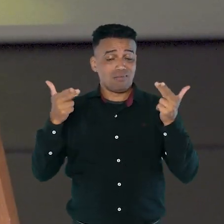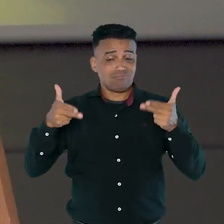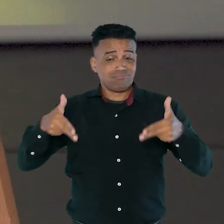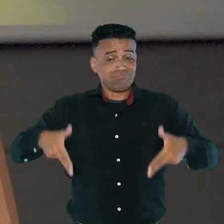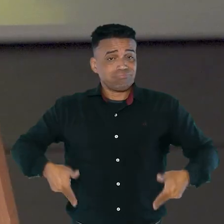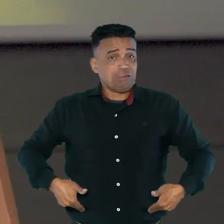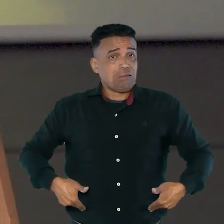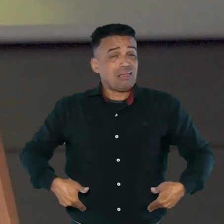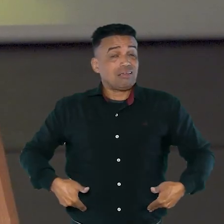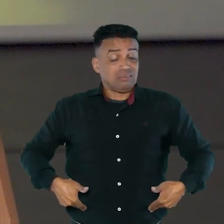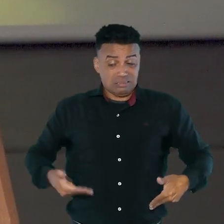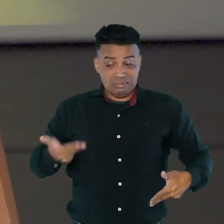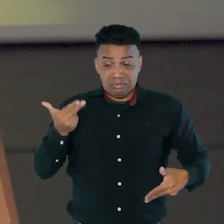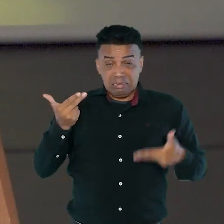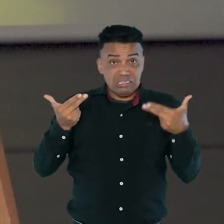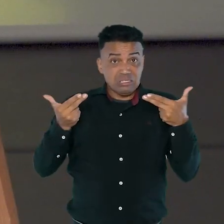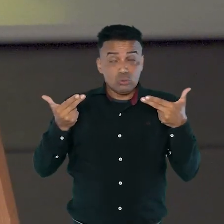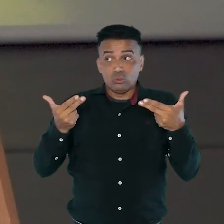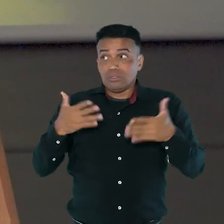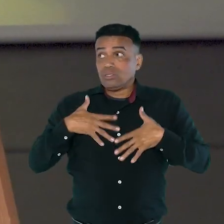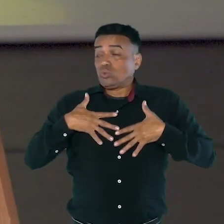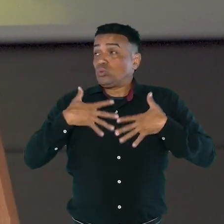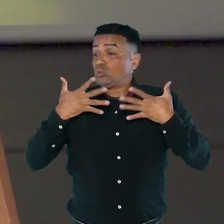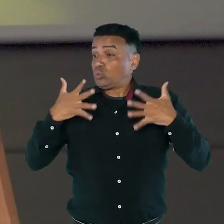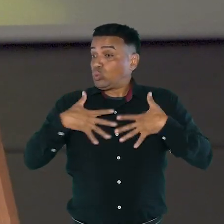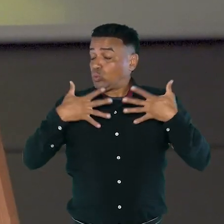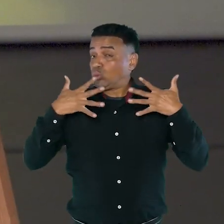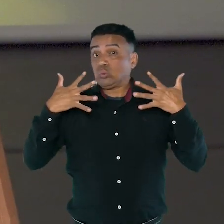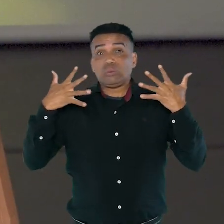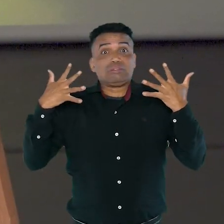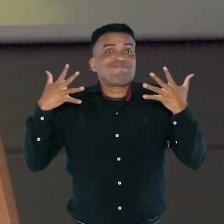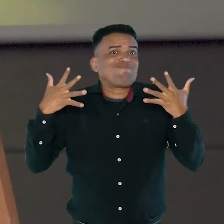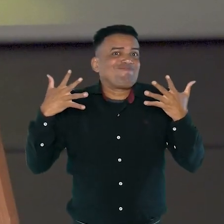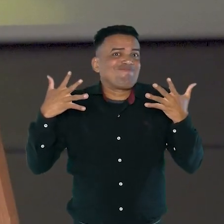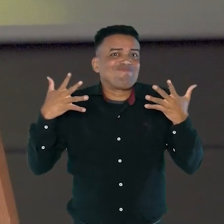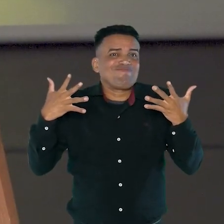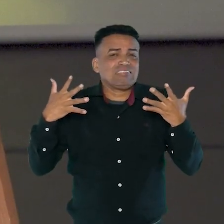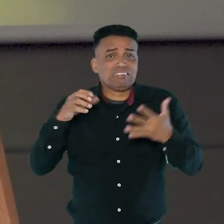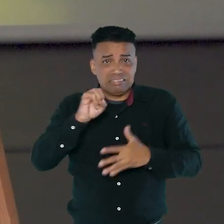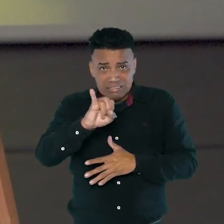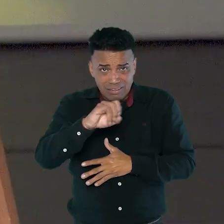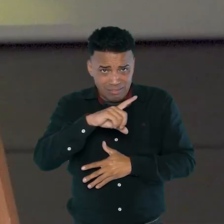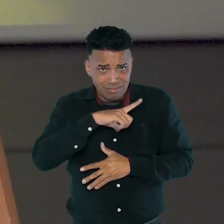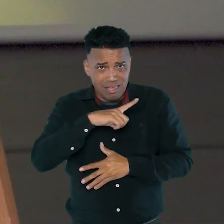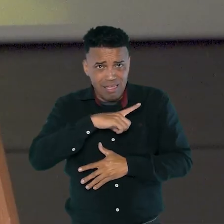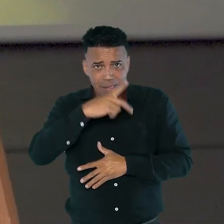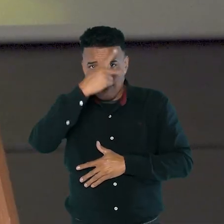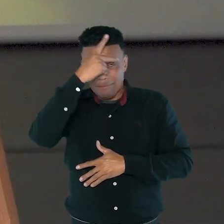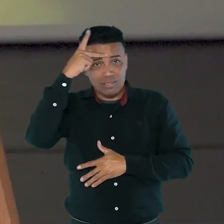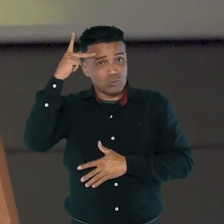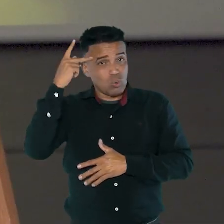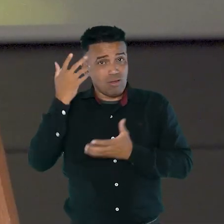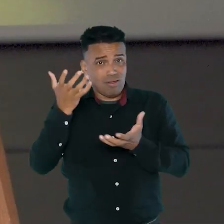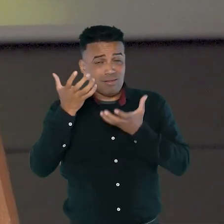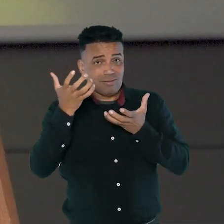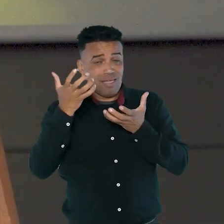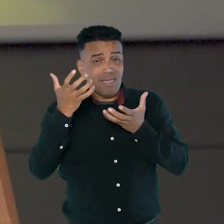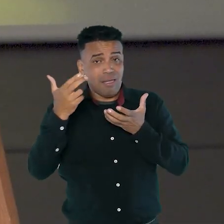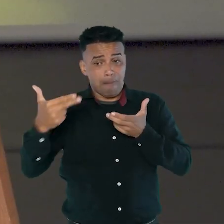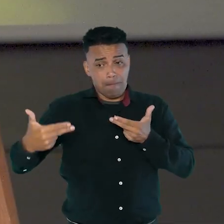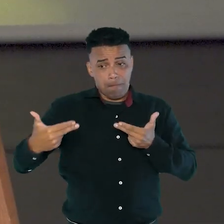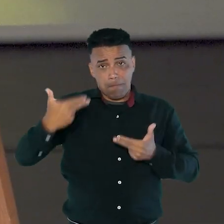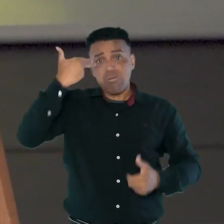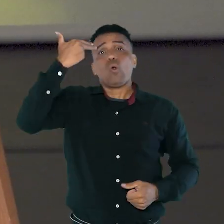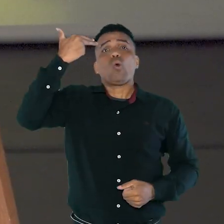Isso me assusta um pouco. Mas eu acho que se tem gente que deseja o meu